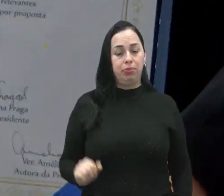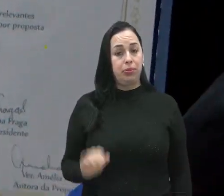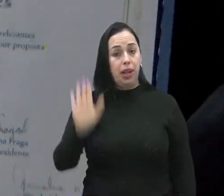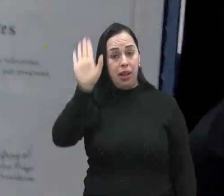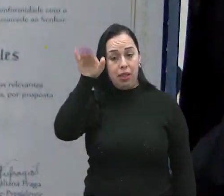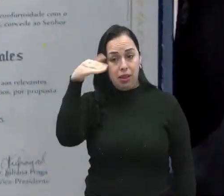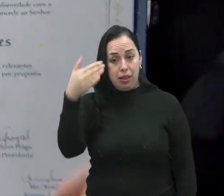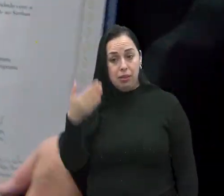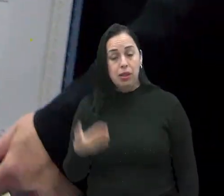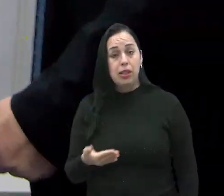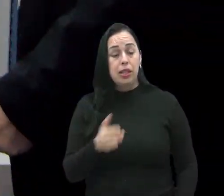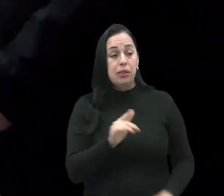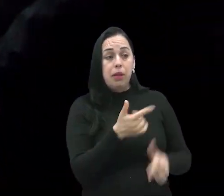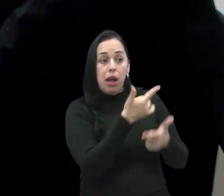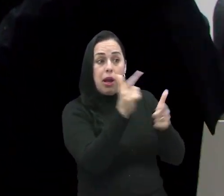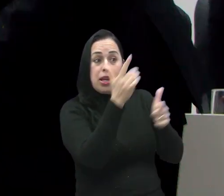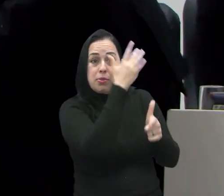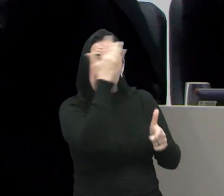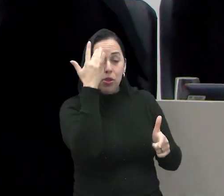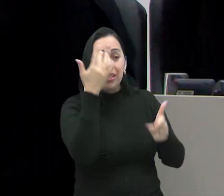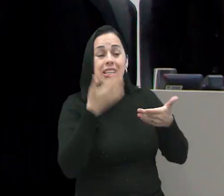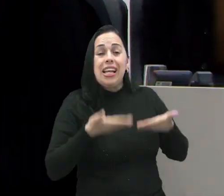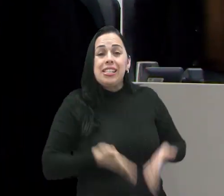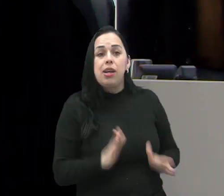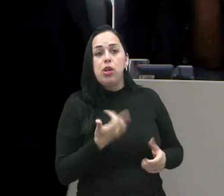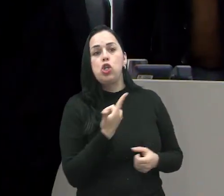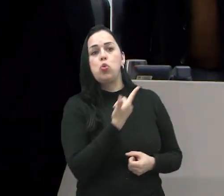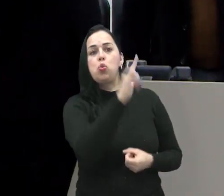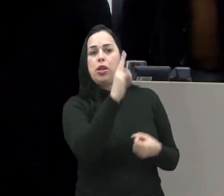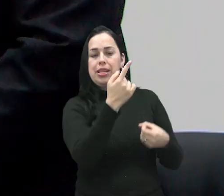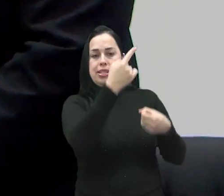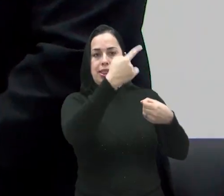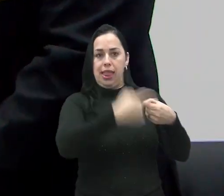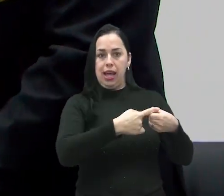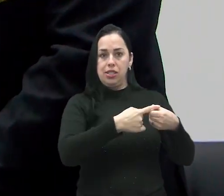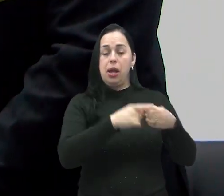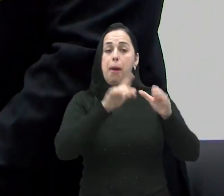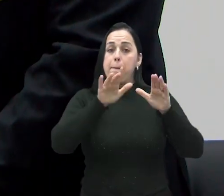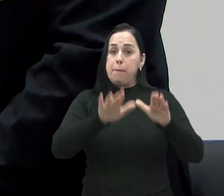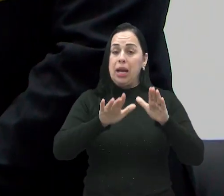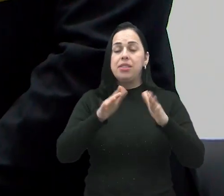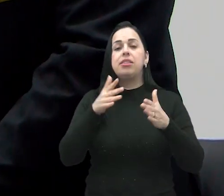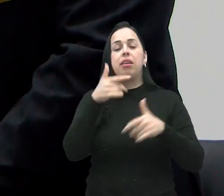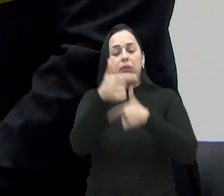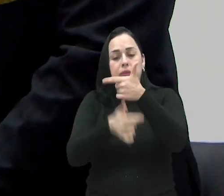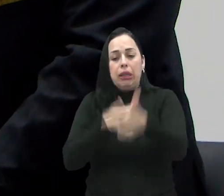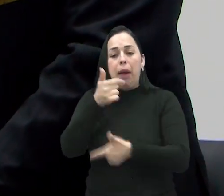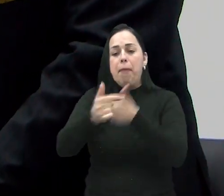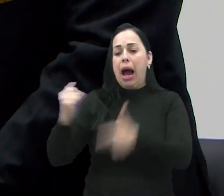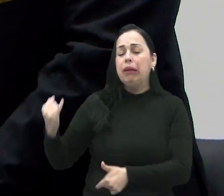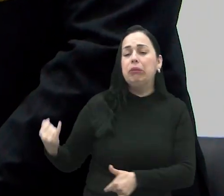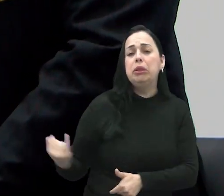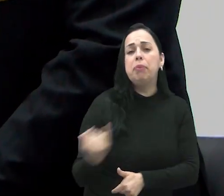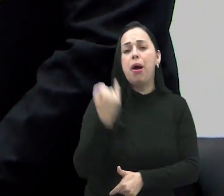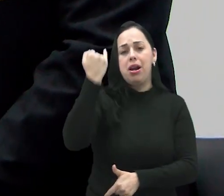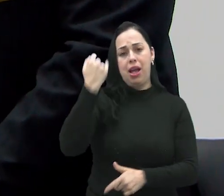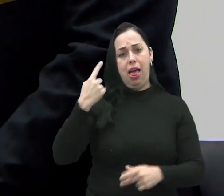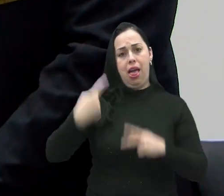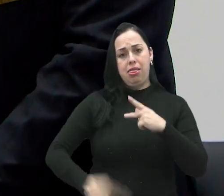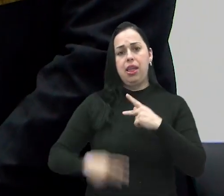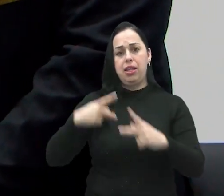é destinada a pessoas que não são nascidas em São José dos Campos, mas desempenham um papel de destaque para o